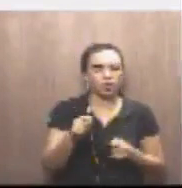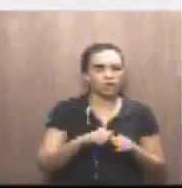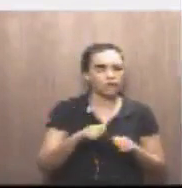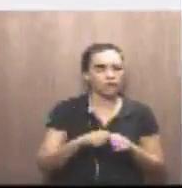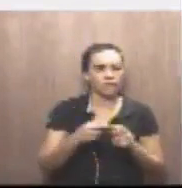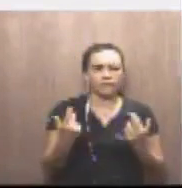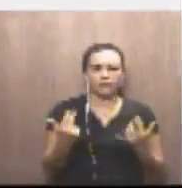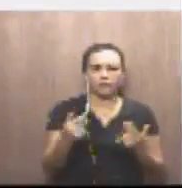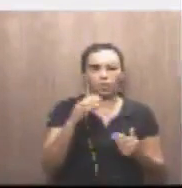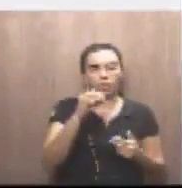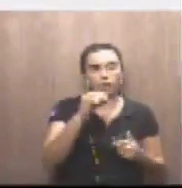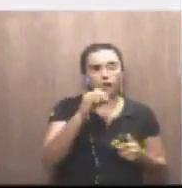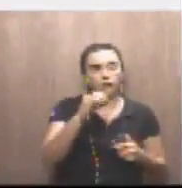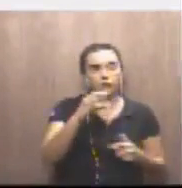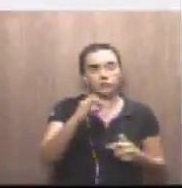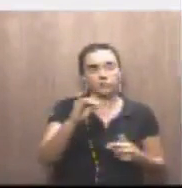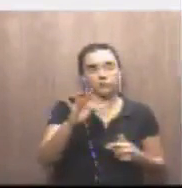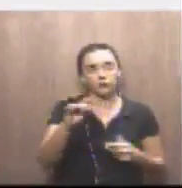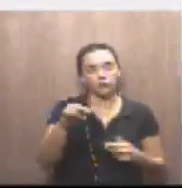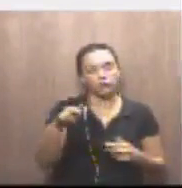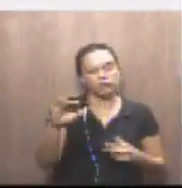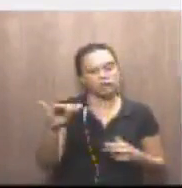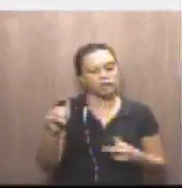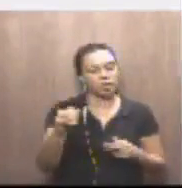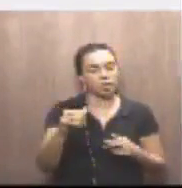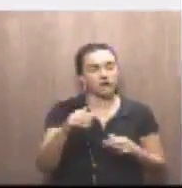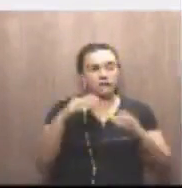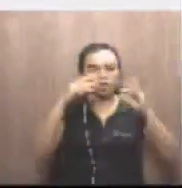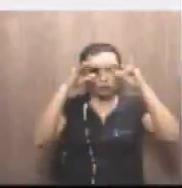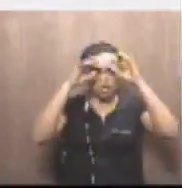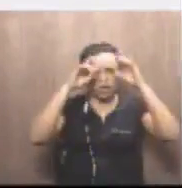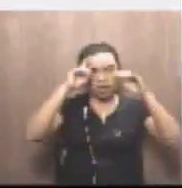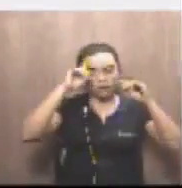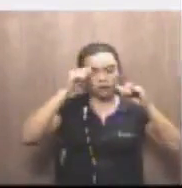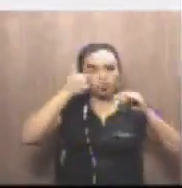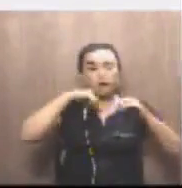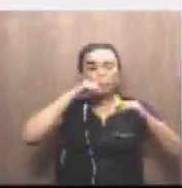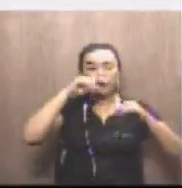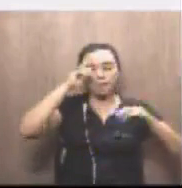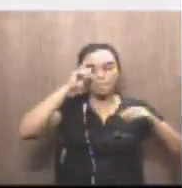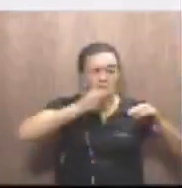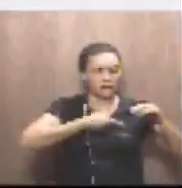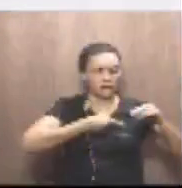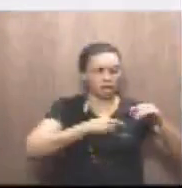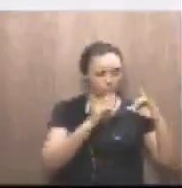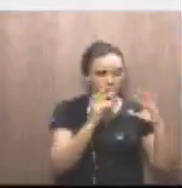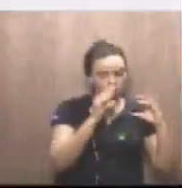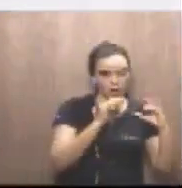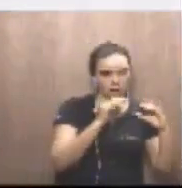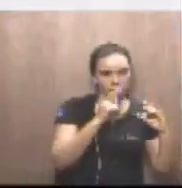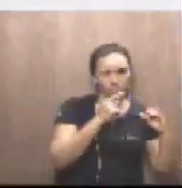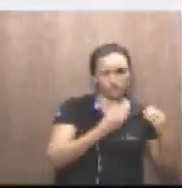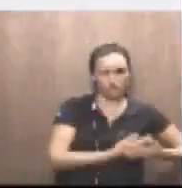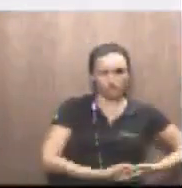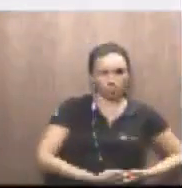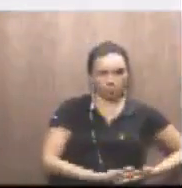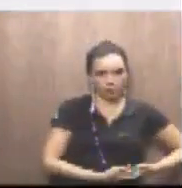pela ocitocina, produzida pelo cérebro da mãe e do bebê durante o trabalho de parto, sem